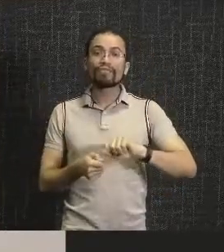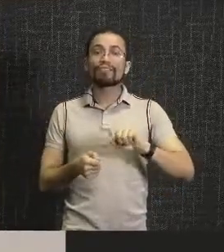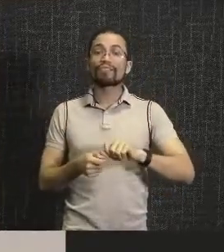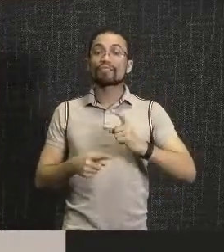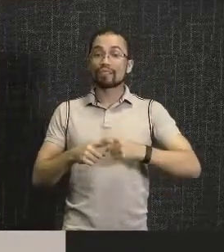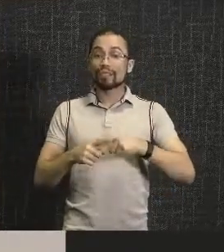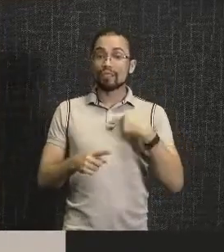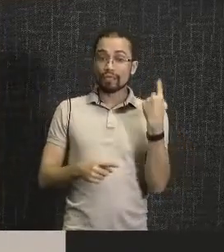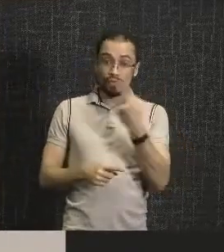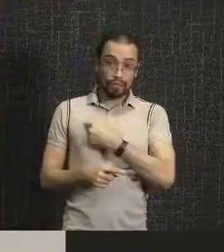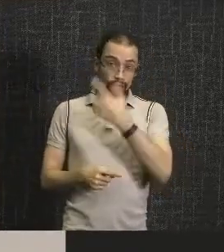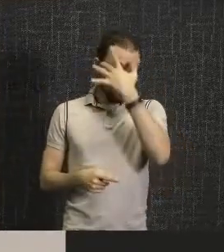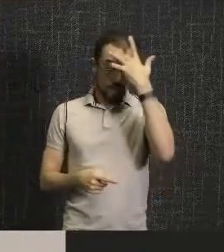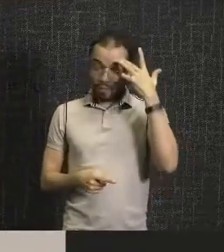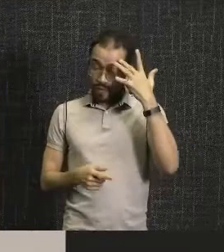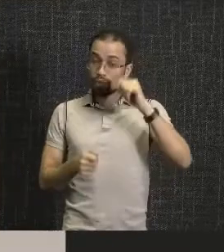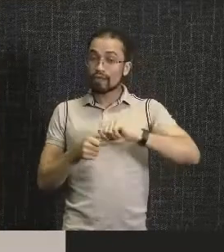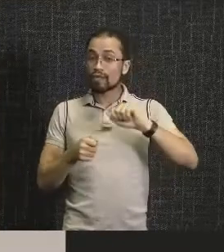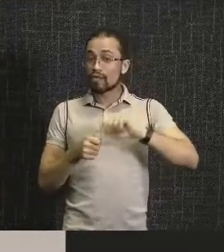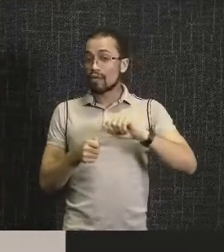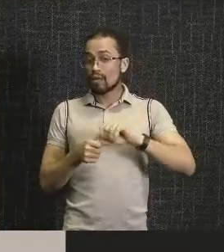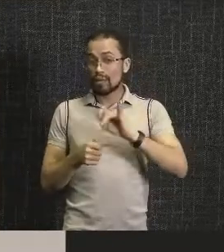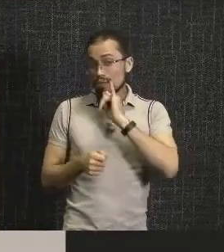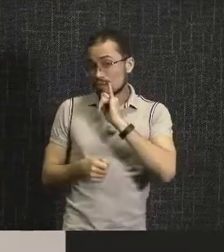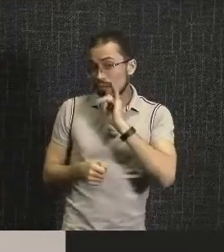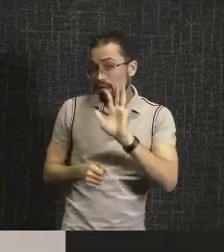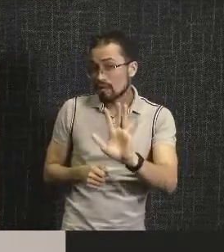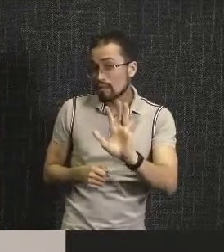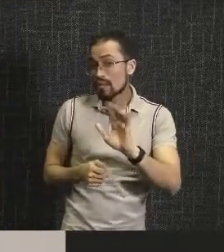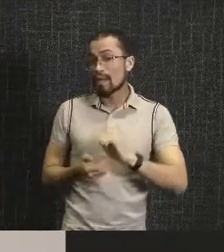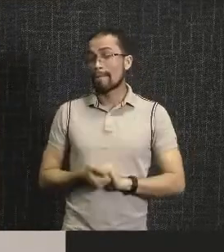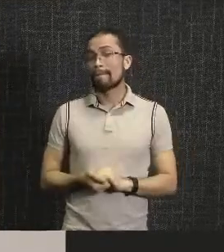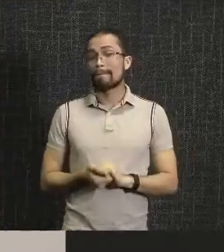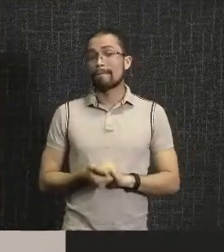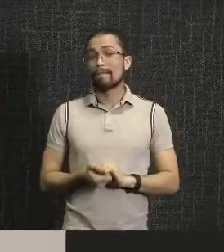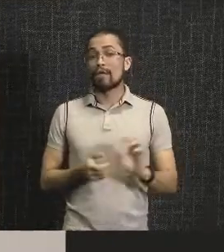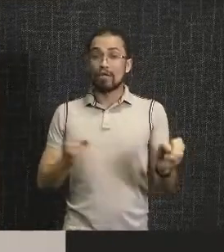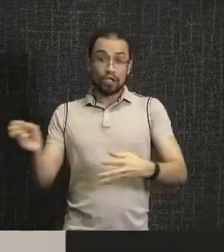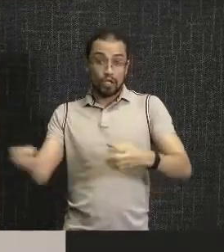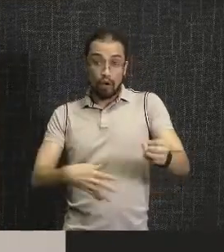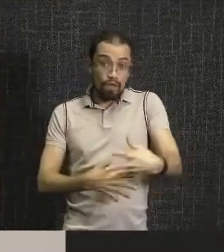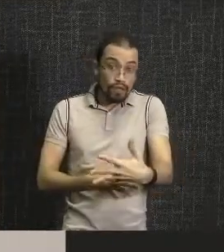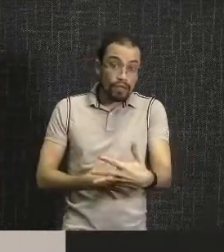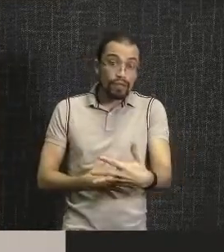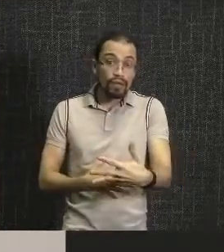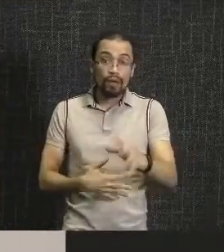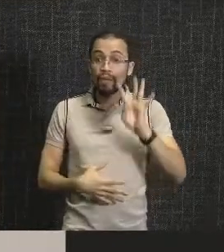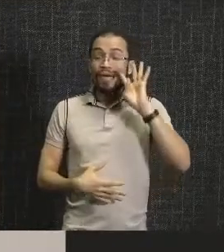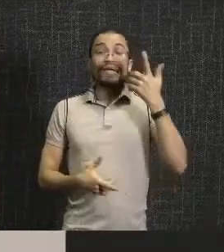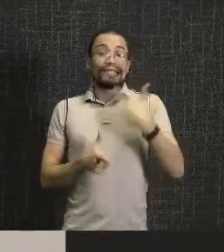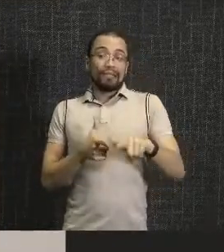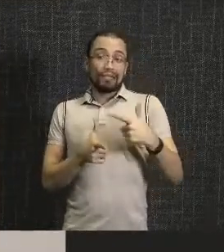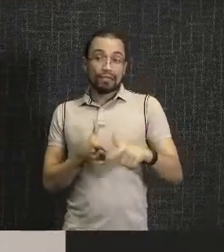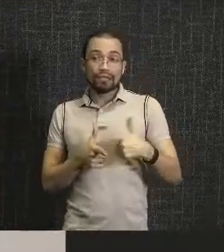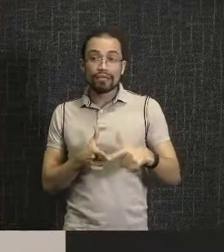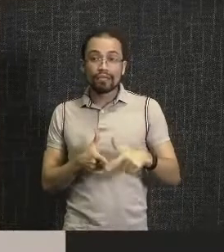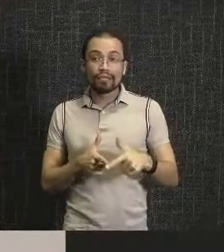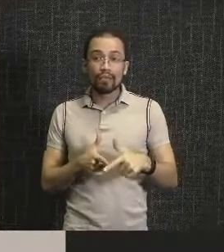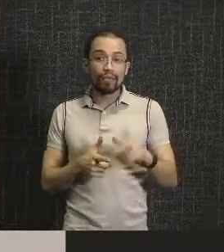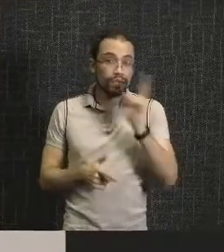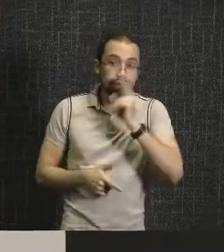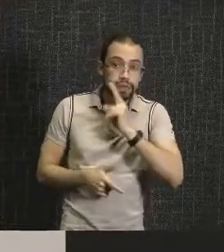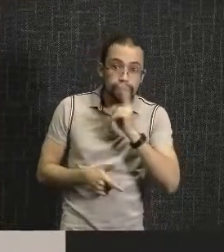pessoas fizeram, as empresas agora fizeram muitas inovações para apagar incêndio. E sim, para